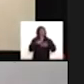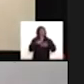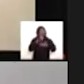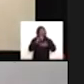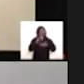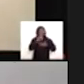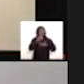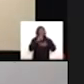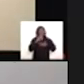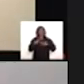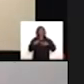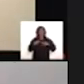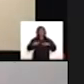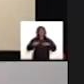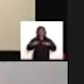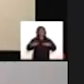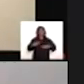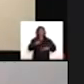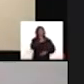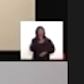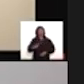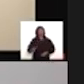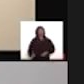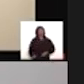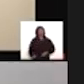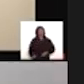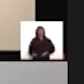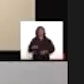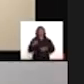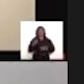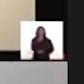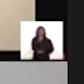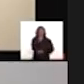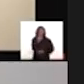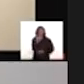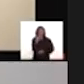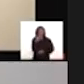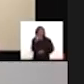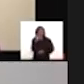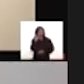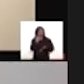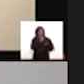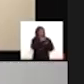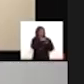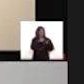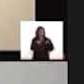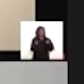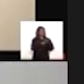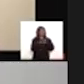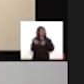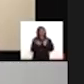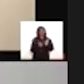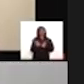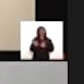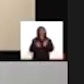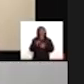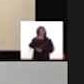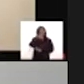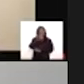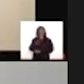rede pública quanto na rede privada, como atividades essenciais durante a vigência do plano de contingência do novo